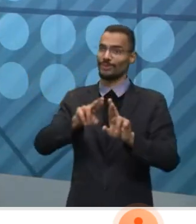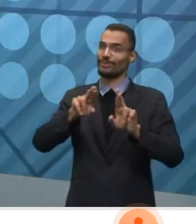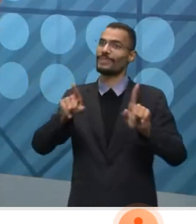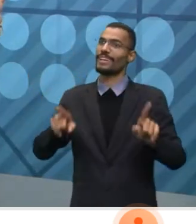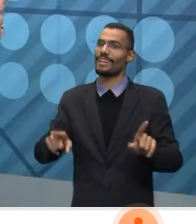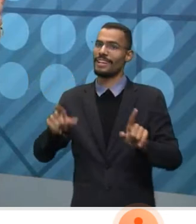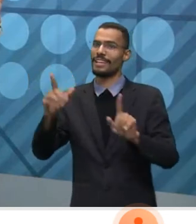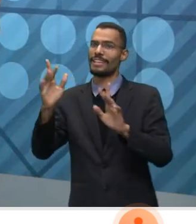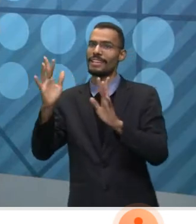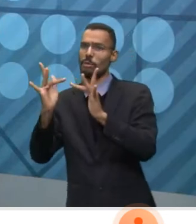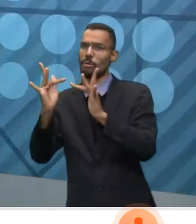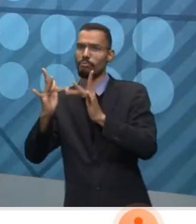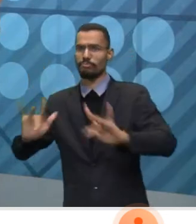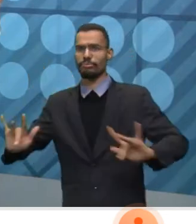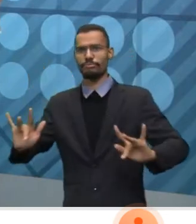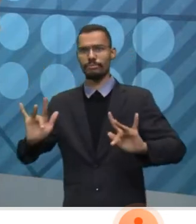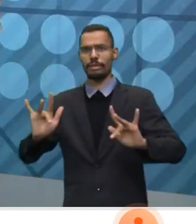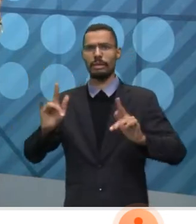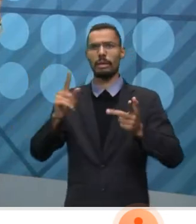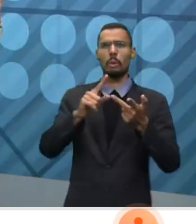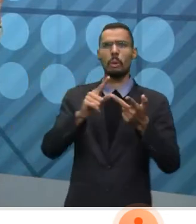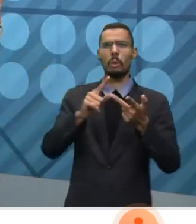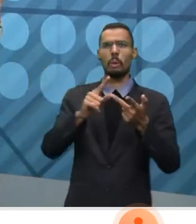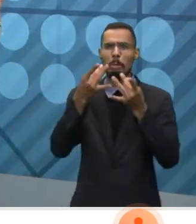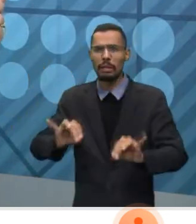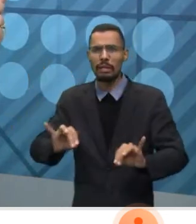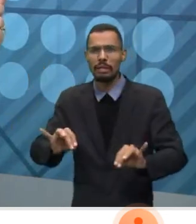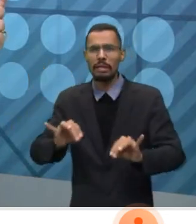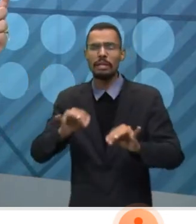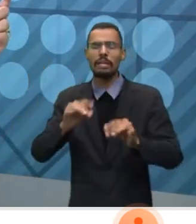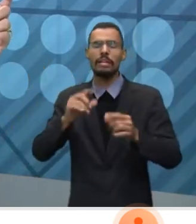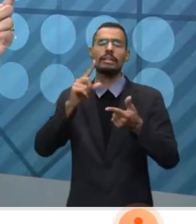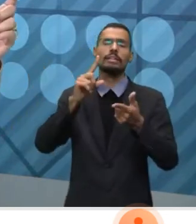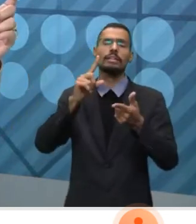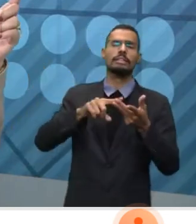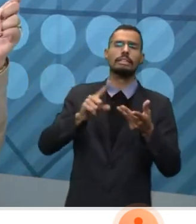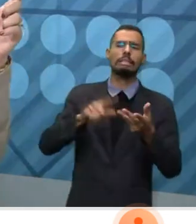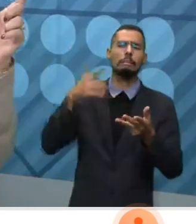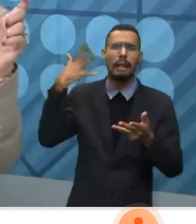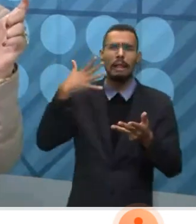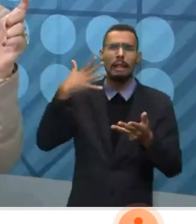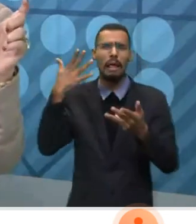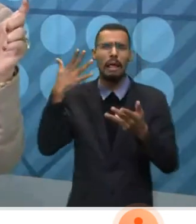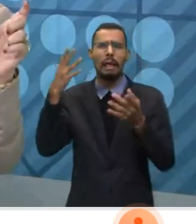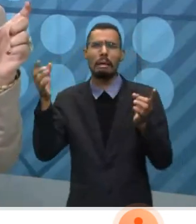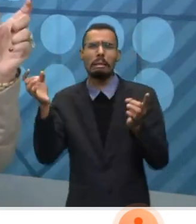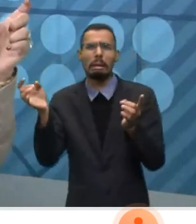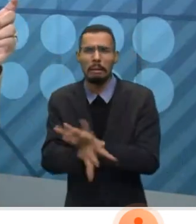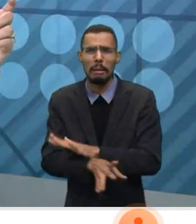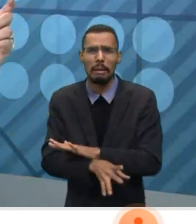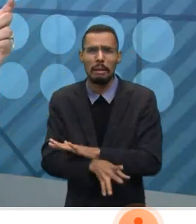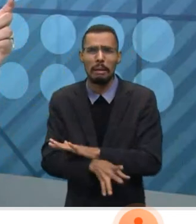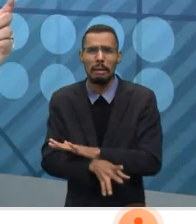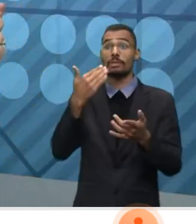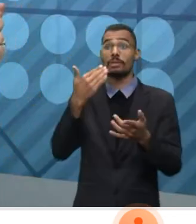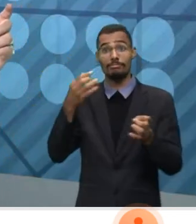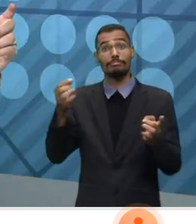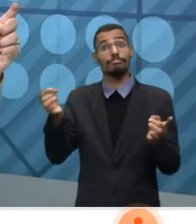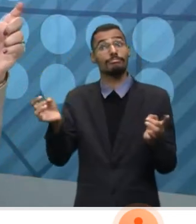Um namoro acaba diferente de uma comida que se acaba, uma palestra que se acaba, ou algo, a comida está pronta.